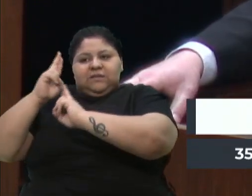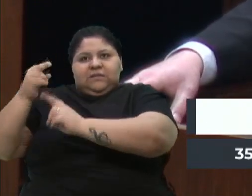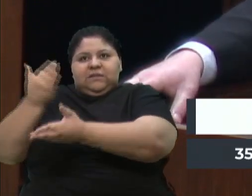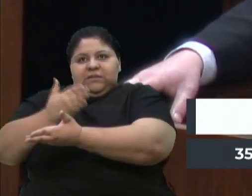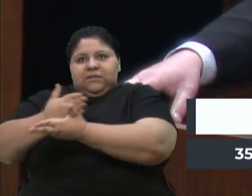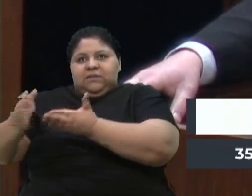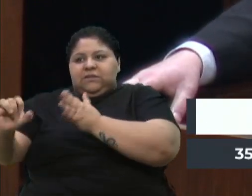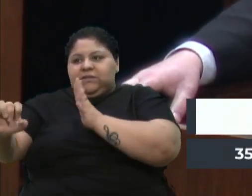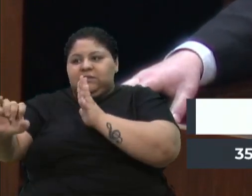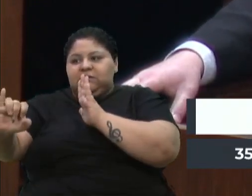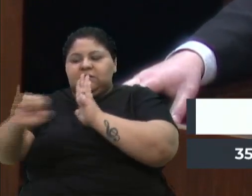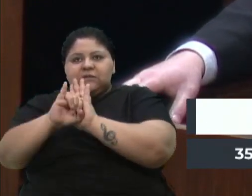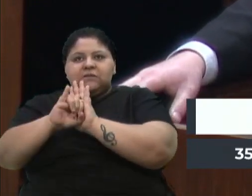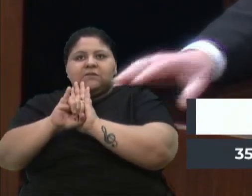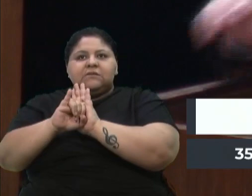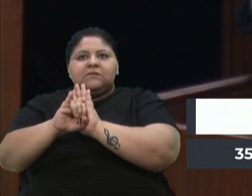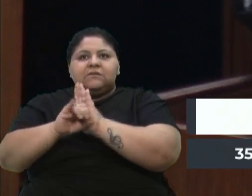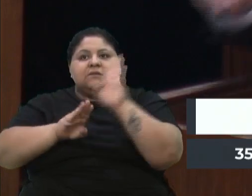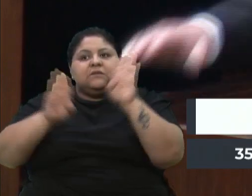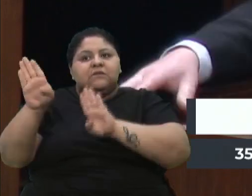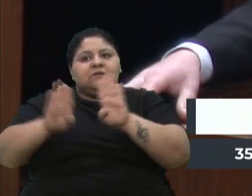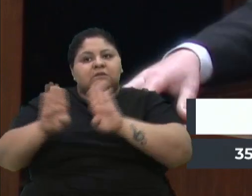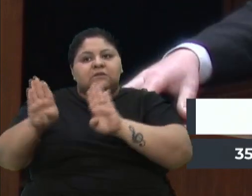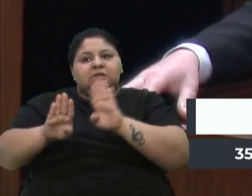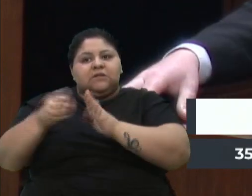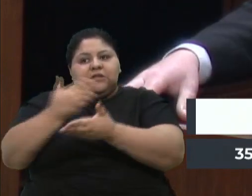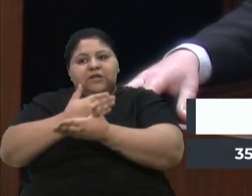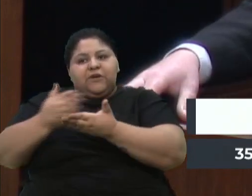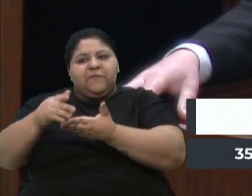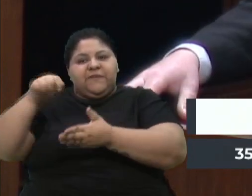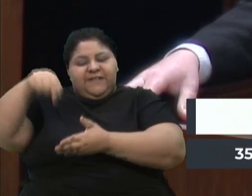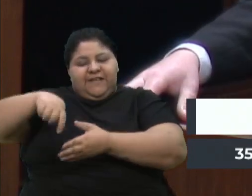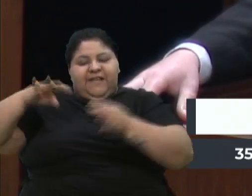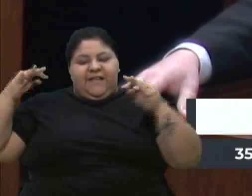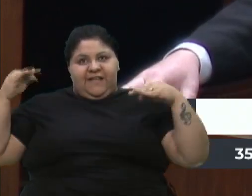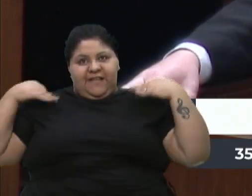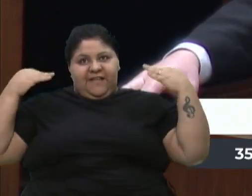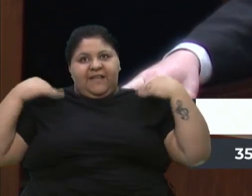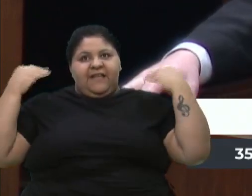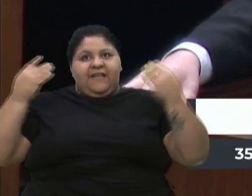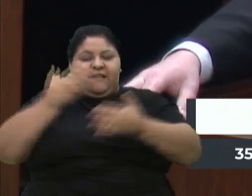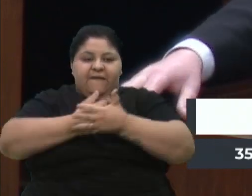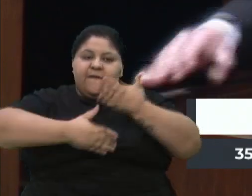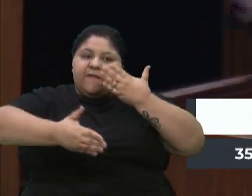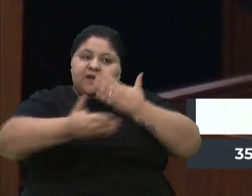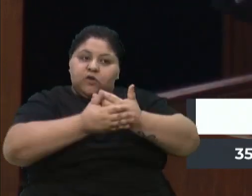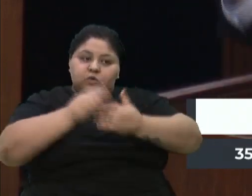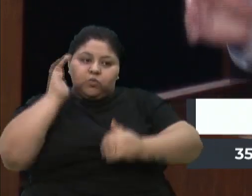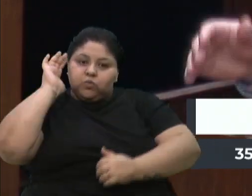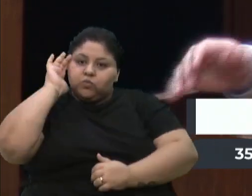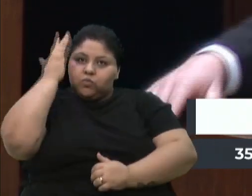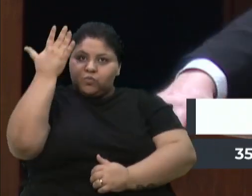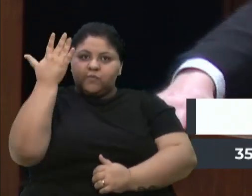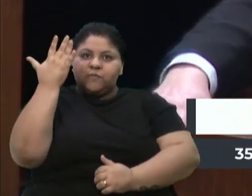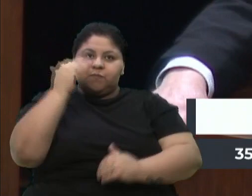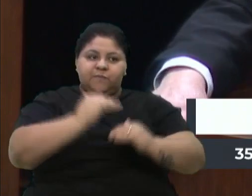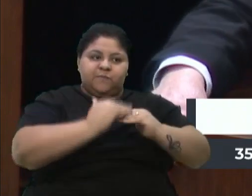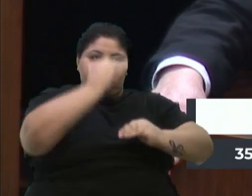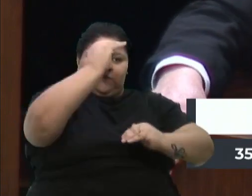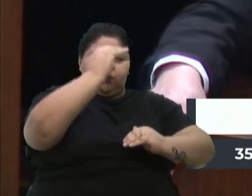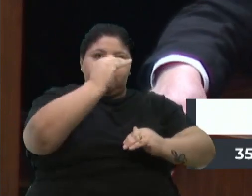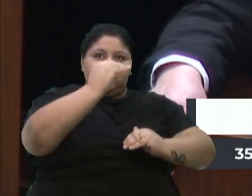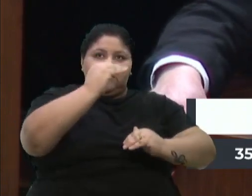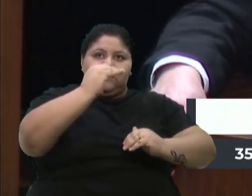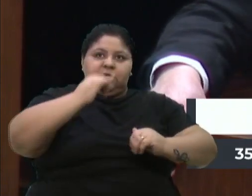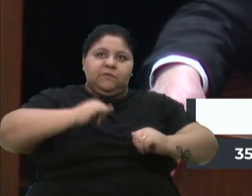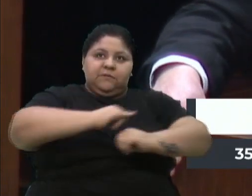de licitação para que nós possamos virar a chave do turismo no Caxias do Sul, além de tudo que tem acontecido com mais o nosso aeroporto.